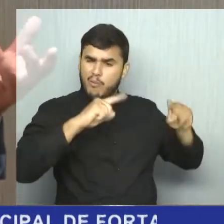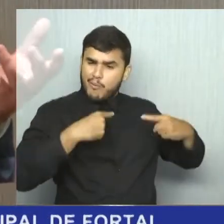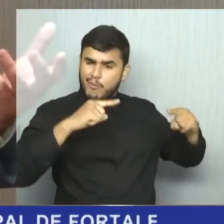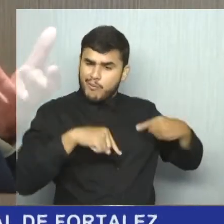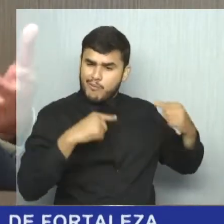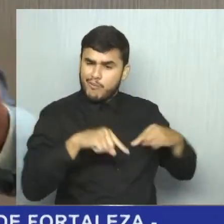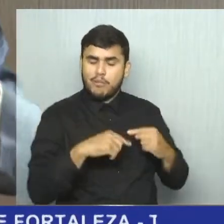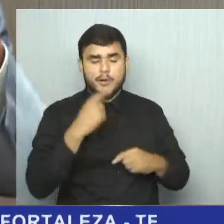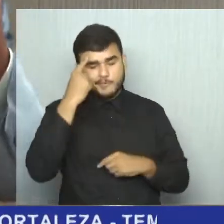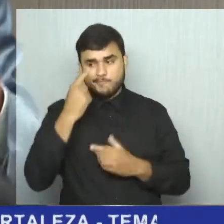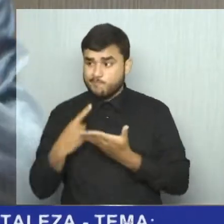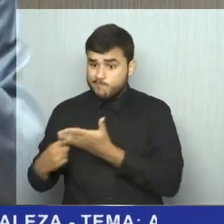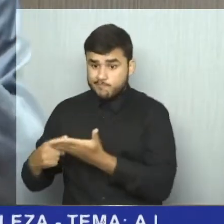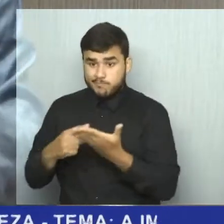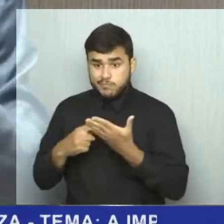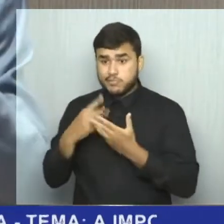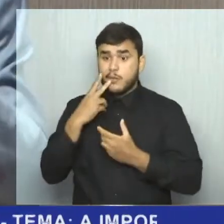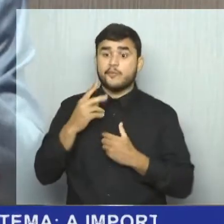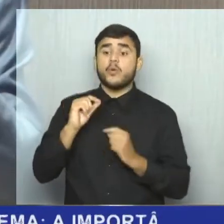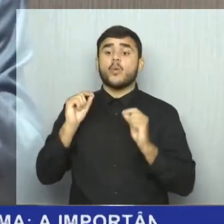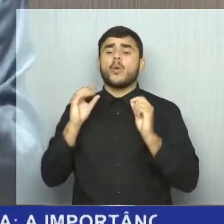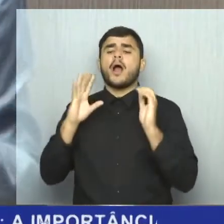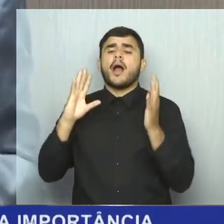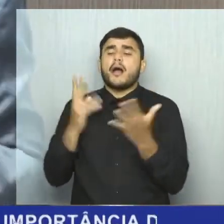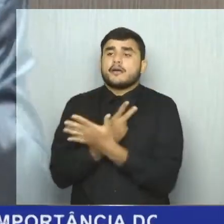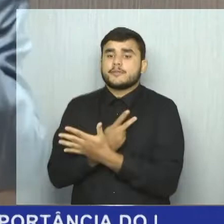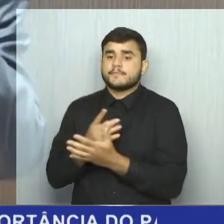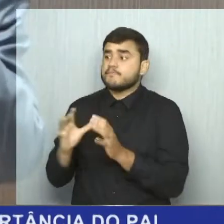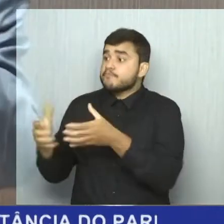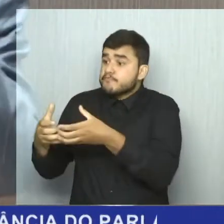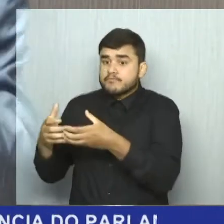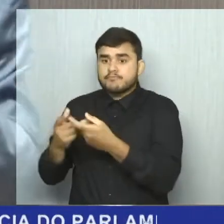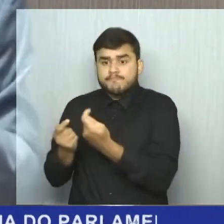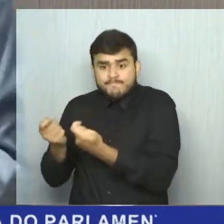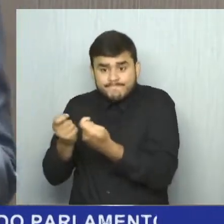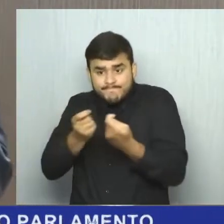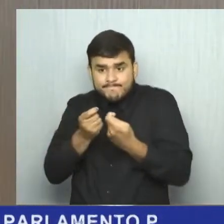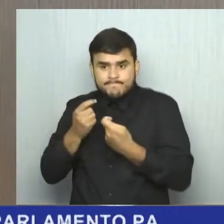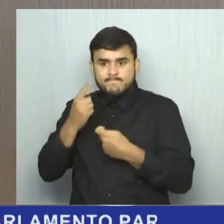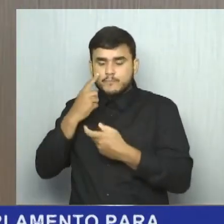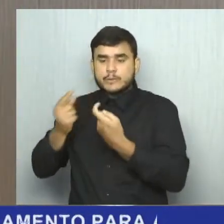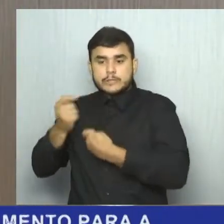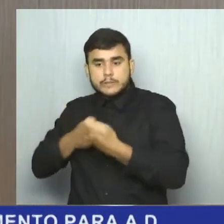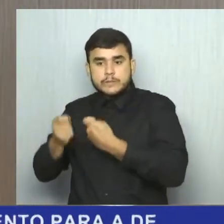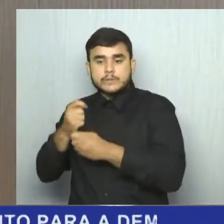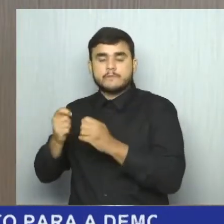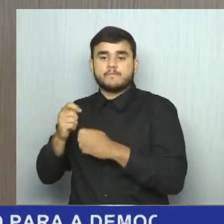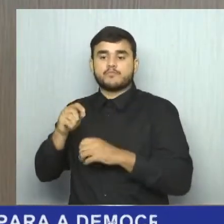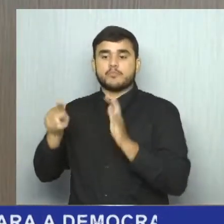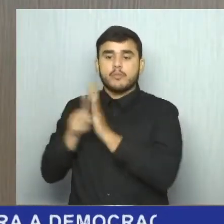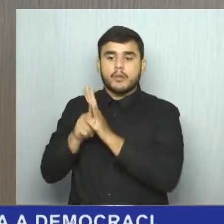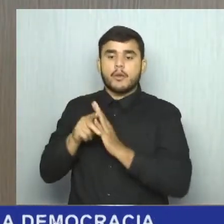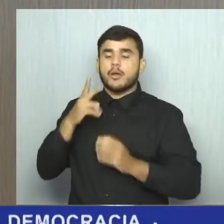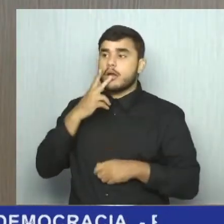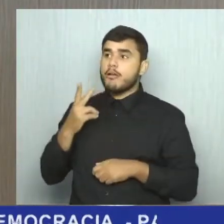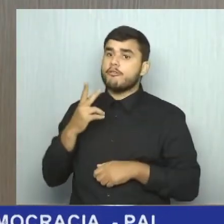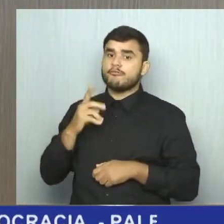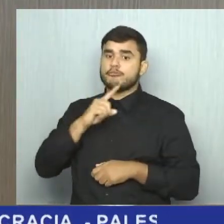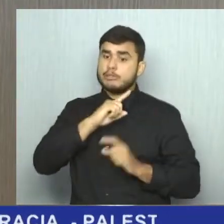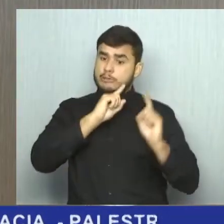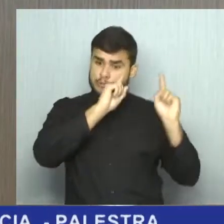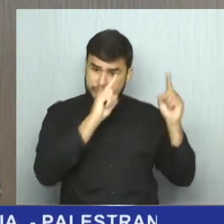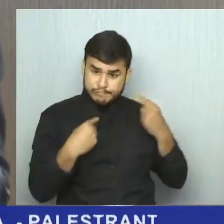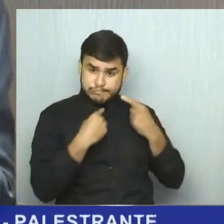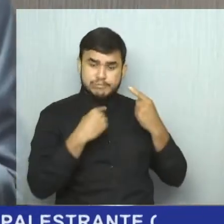política sobre esta nova ordem que começa a nascer sob fortíssima repressão do Estado absoluto. E nascem